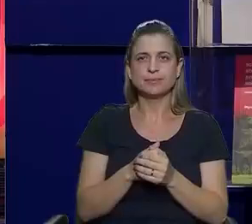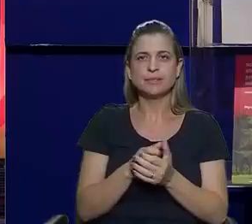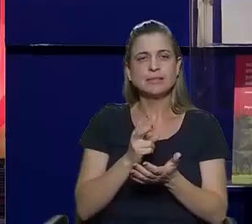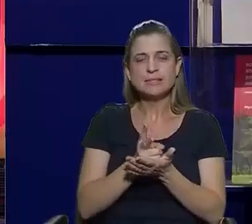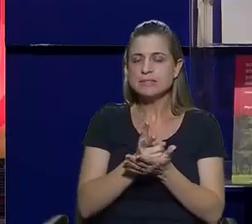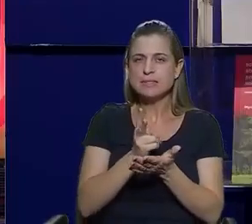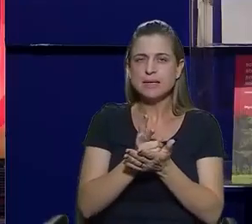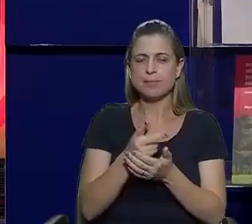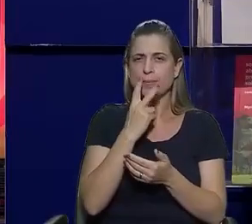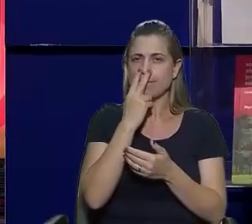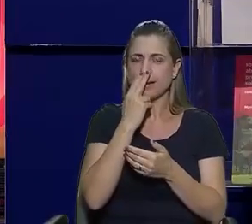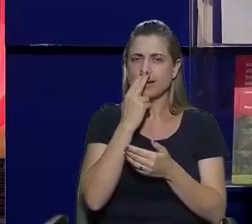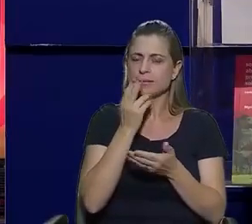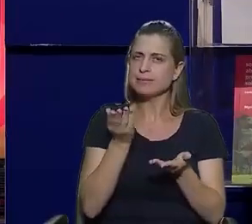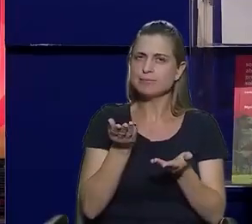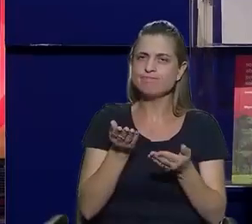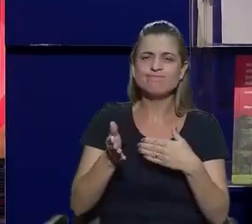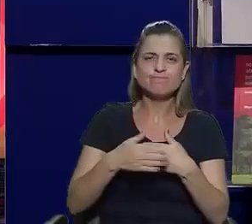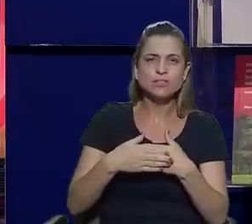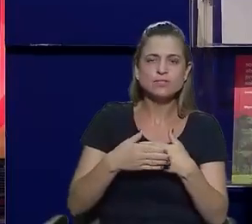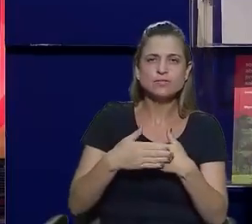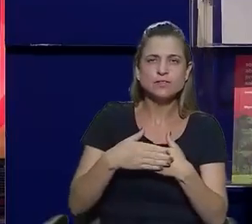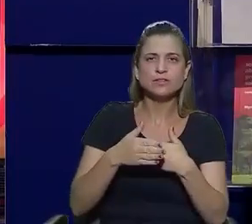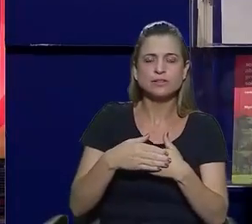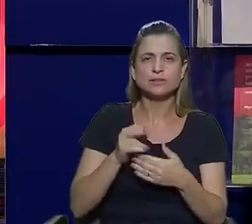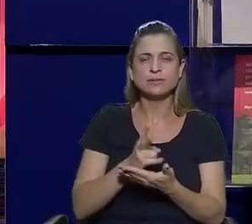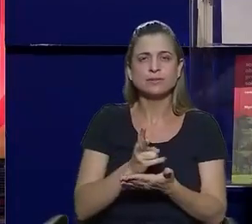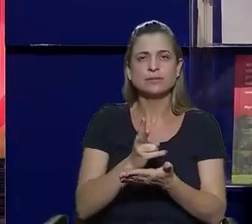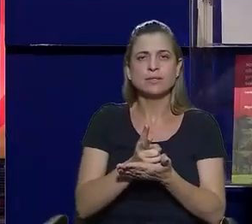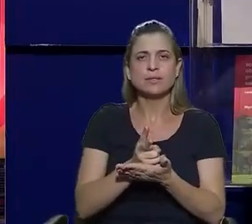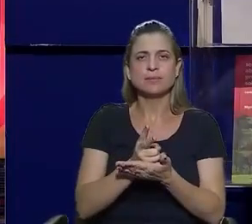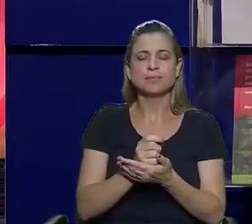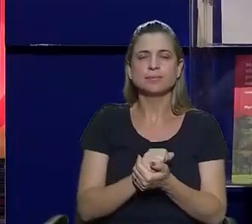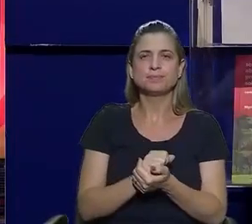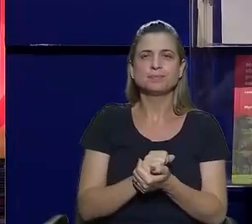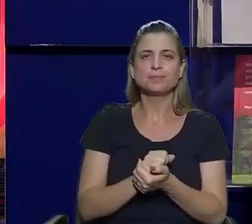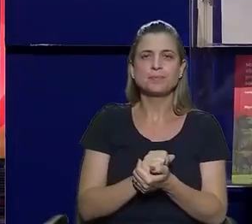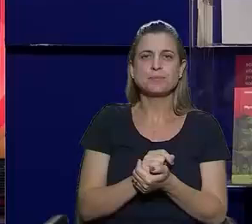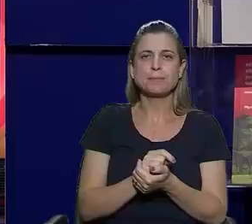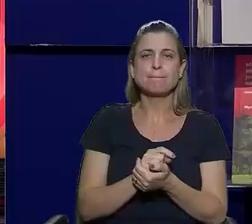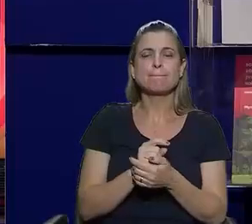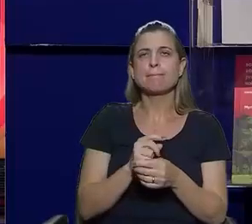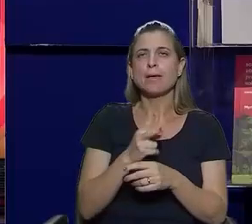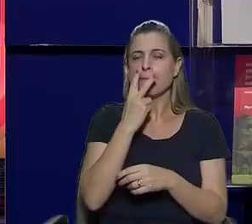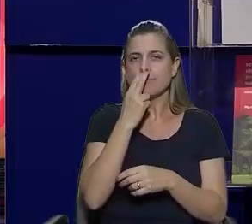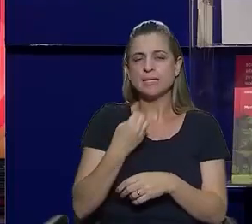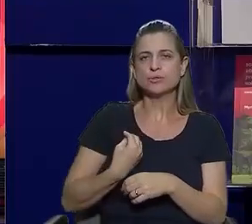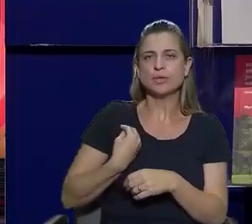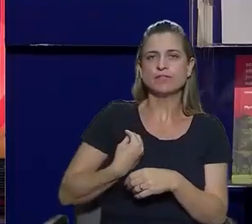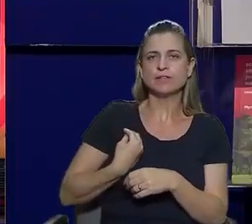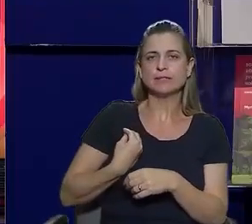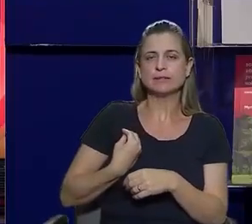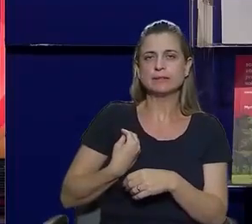muito fechada, né, para que o outro possa se exprimir. Então, é mais uma vida íntima, no espaço íntimo do